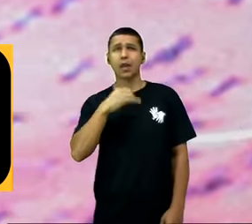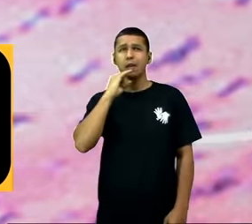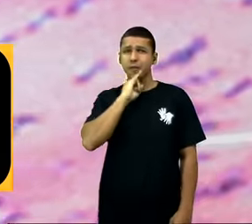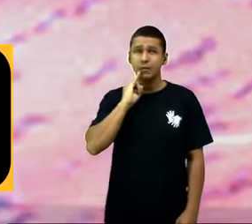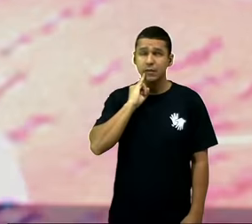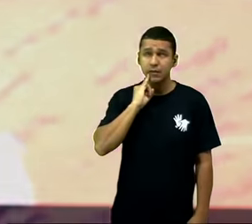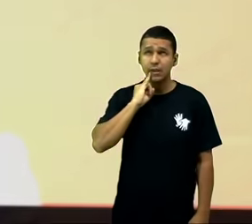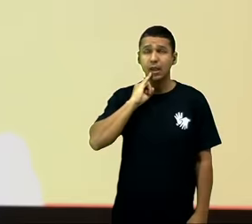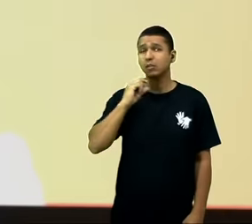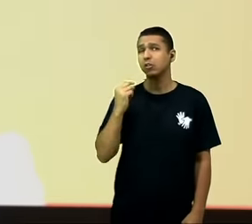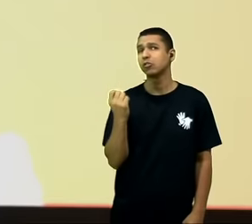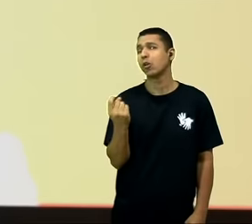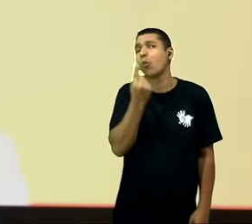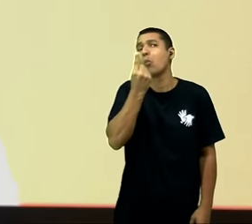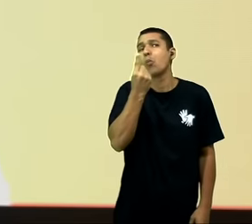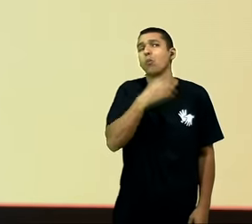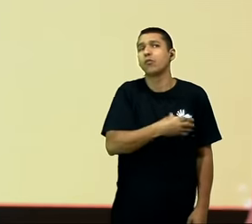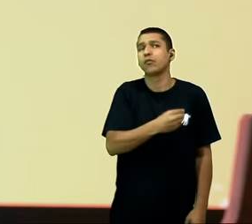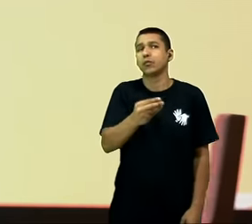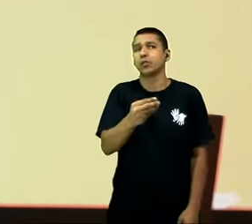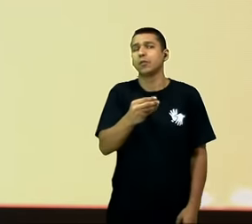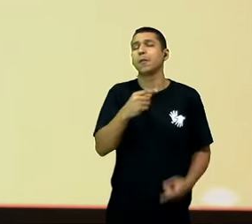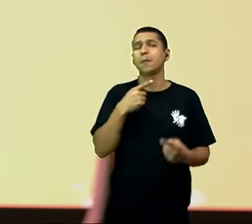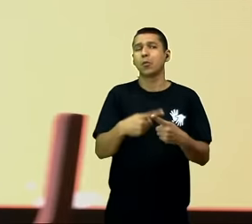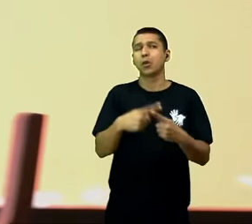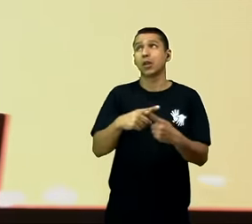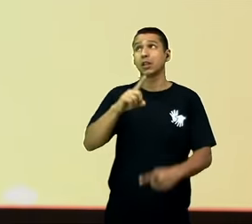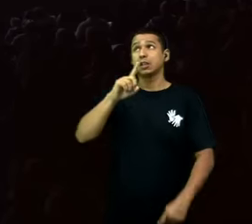reconhece aquilo que a gente gera na carne.